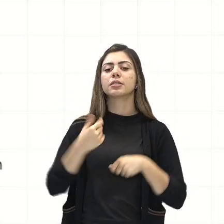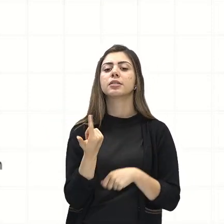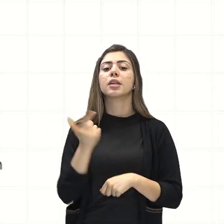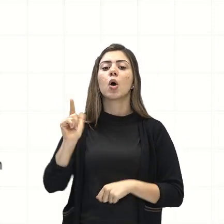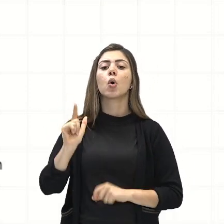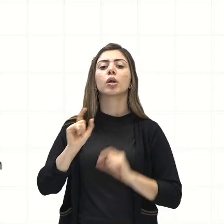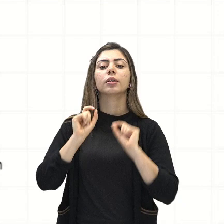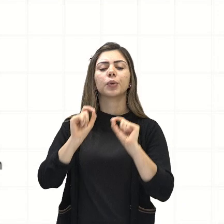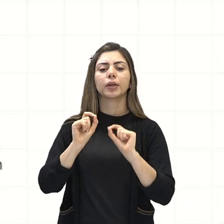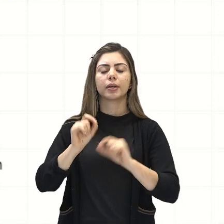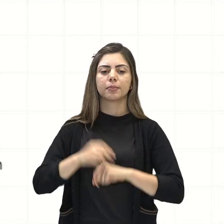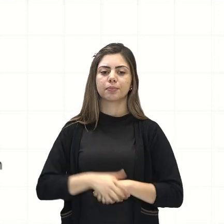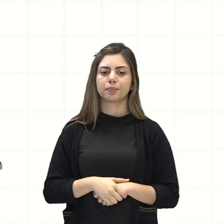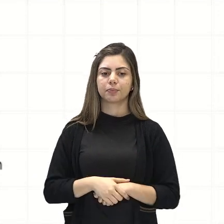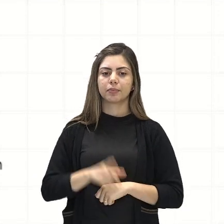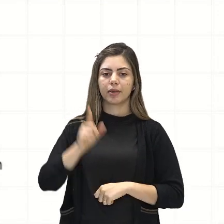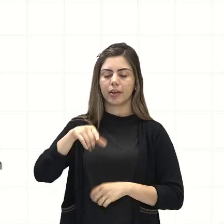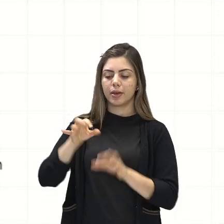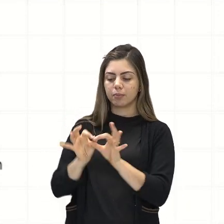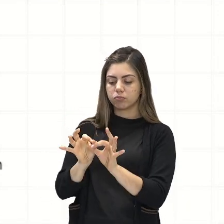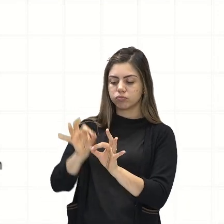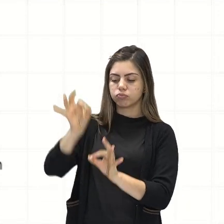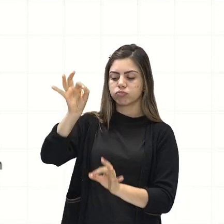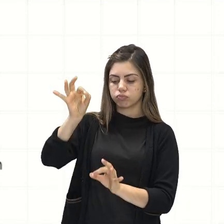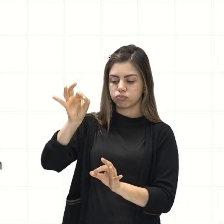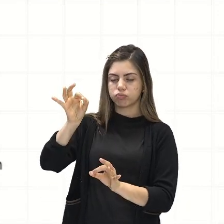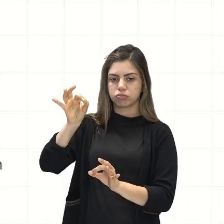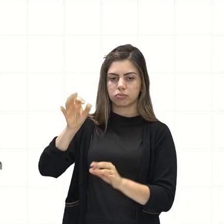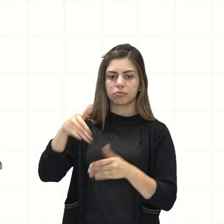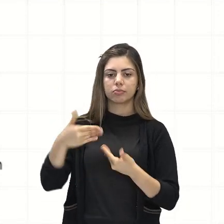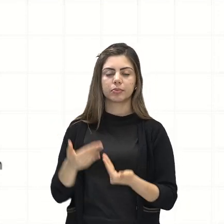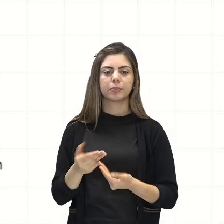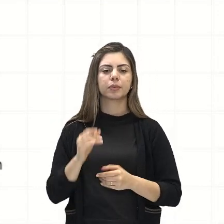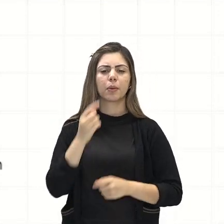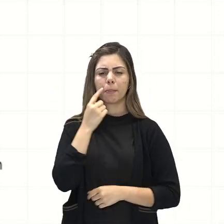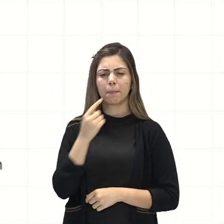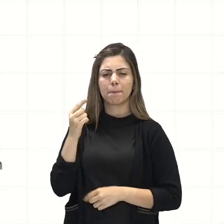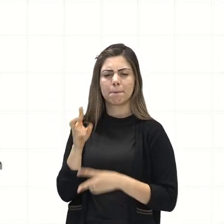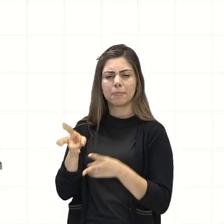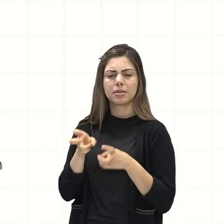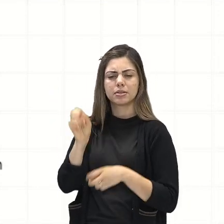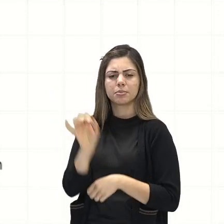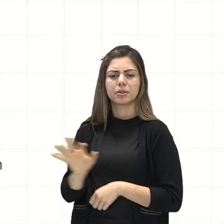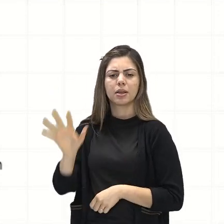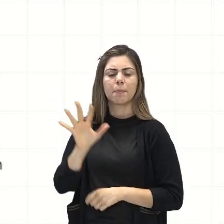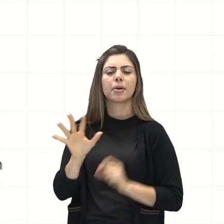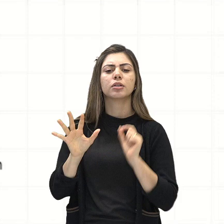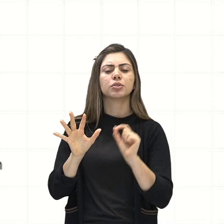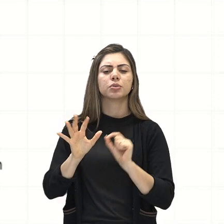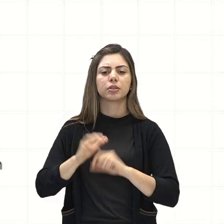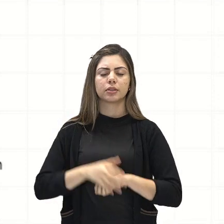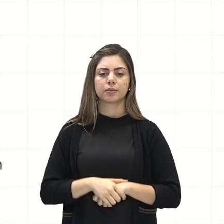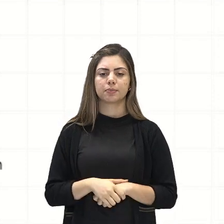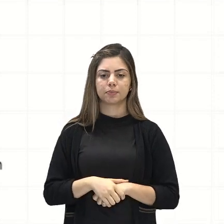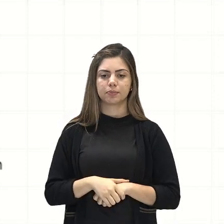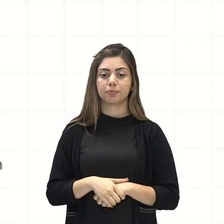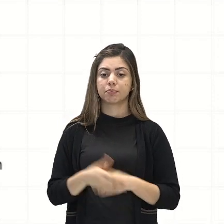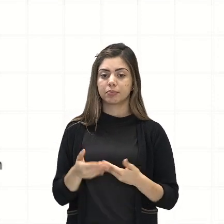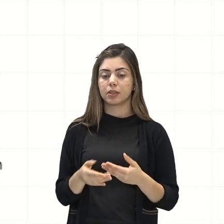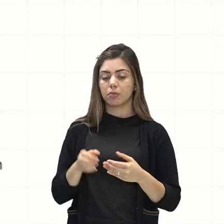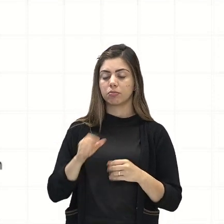preciso? Eu preciso da altura. Então, aqui, olha o que nós temos. Observe que o que acontece na